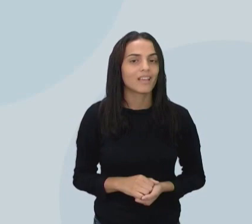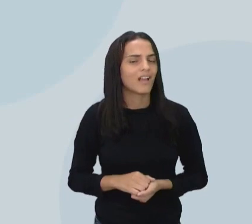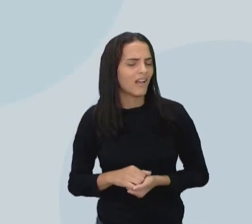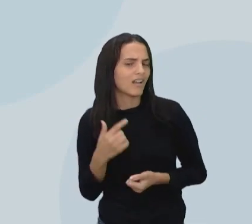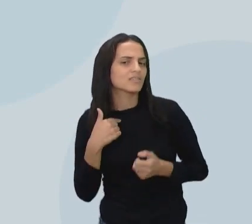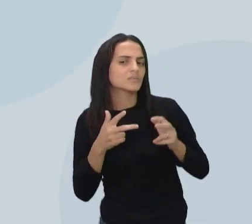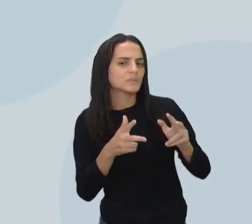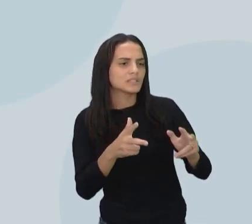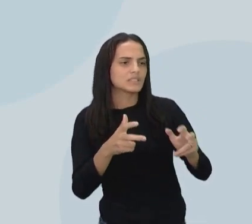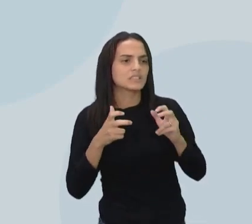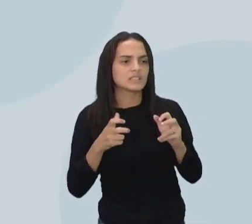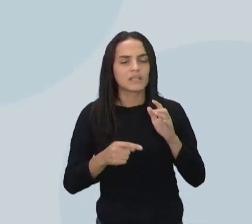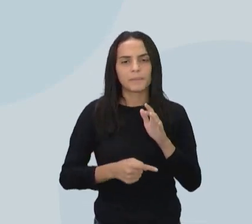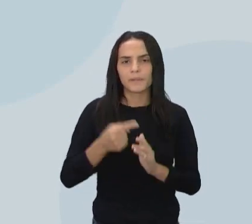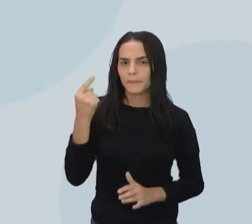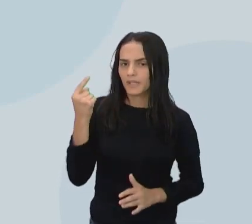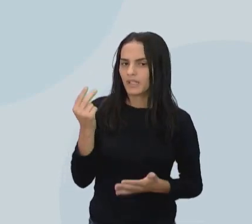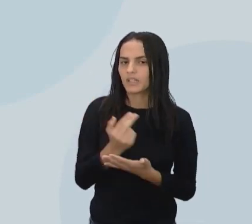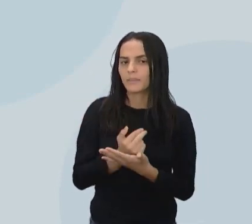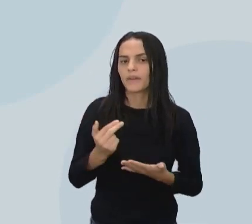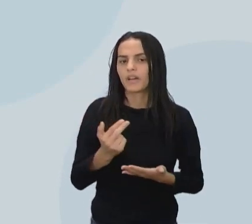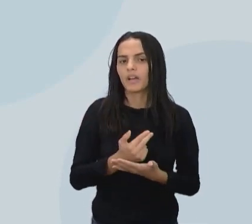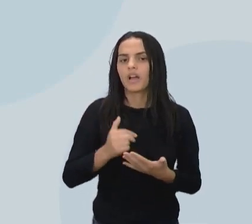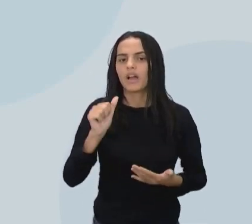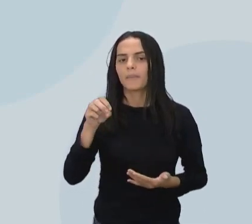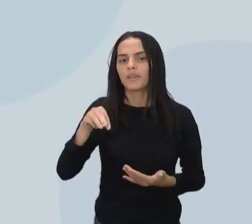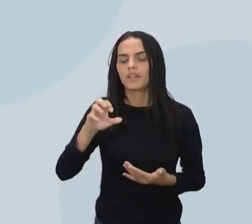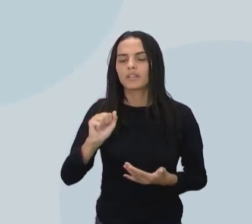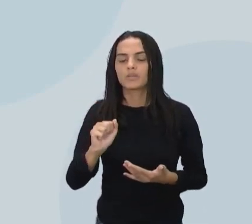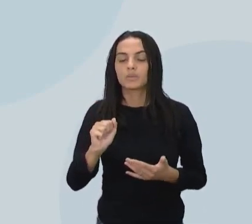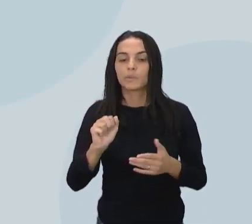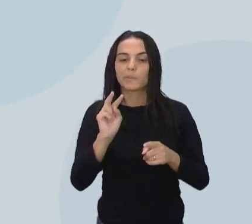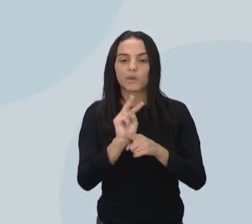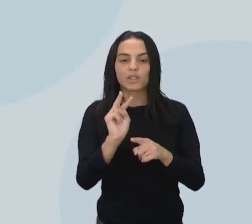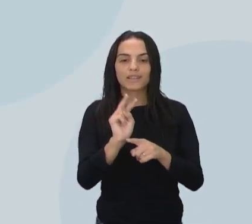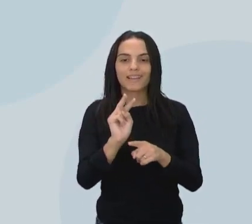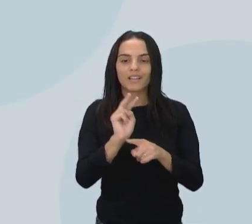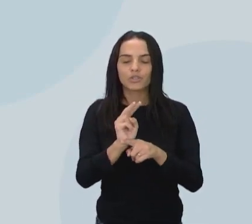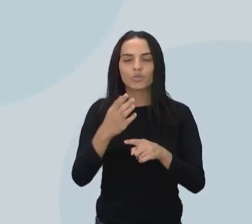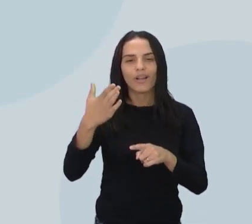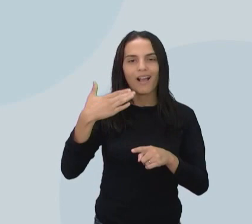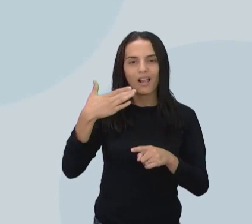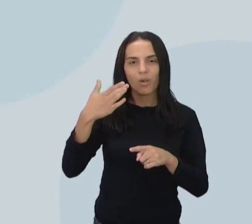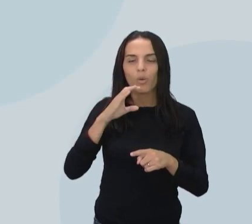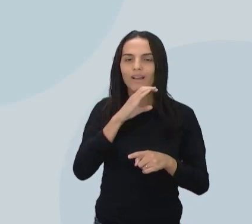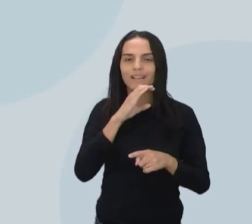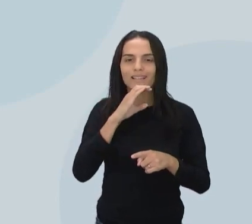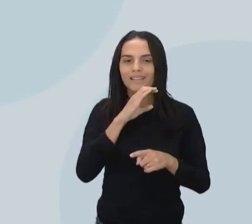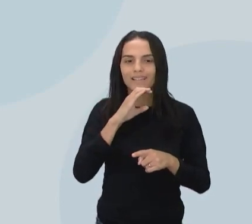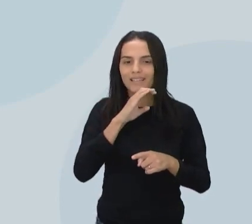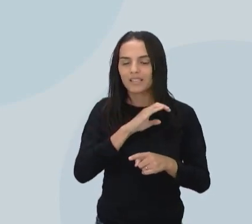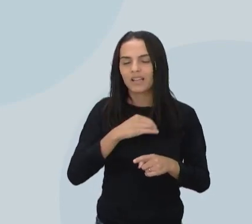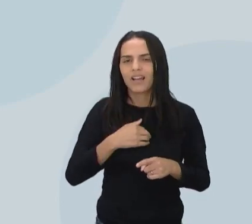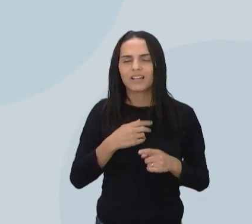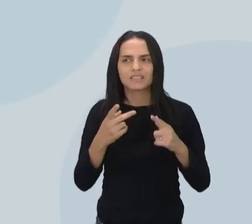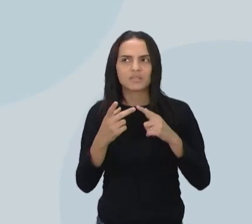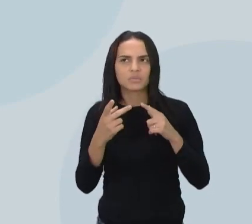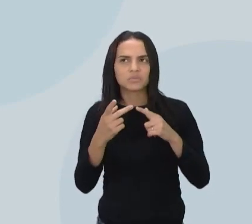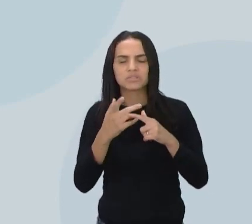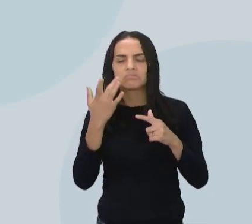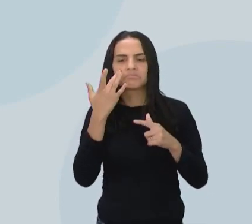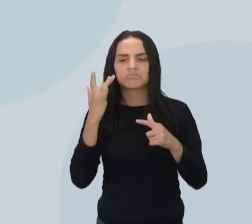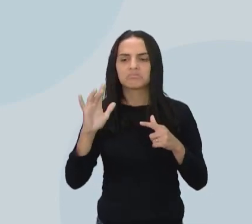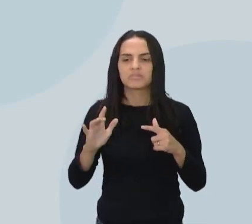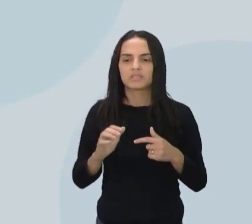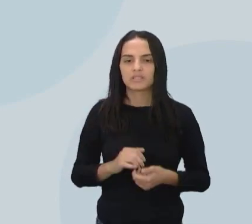que eu estou entendendo da primeira imagem, o amianto ele protege do calor. A segunda imagem, nem imagino que seja. E a terceira é uma